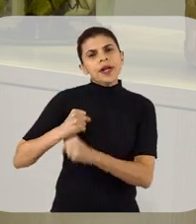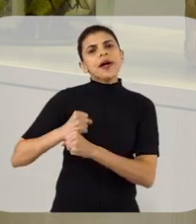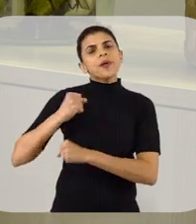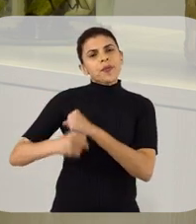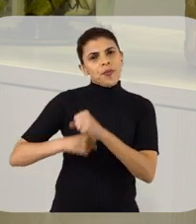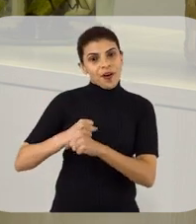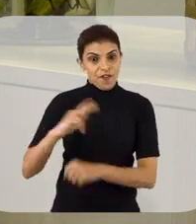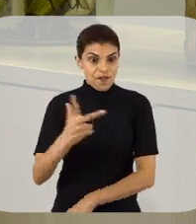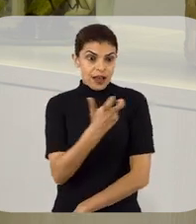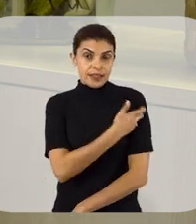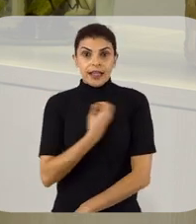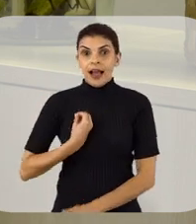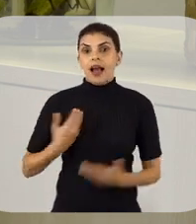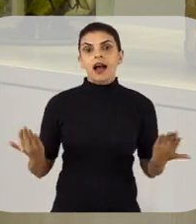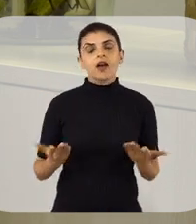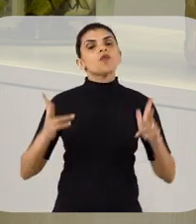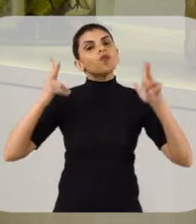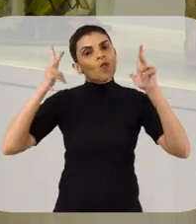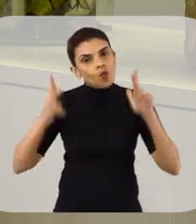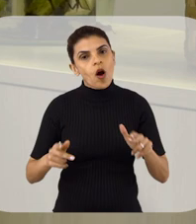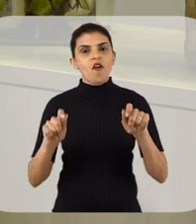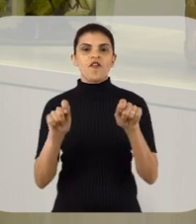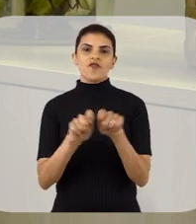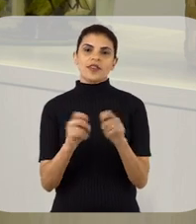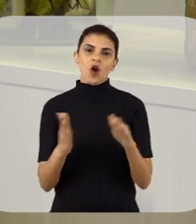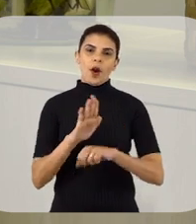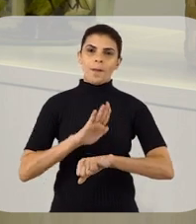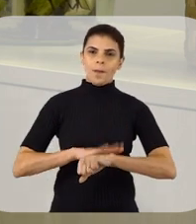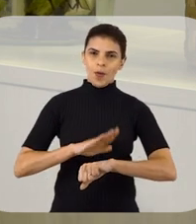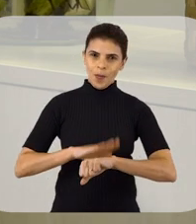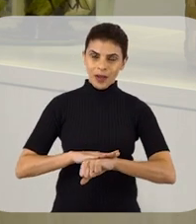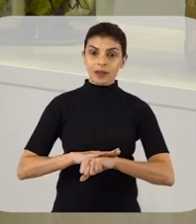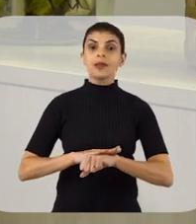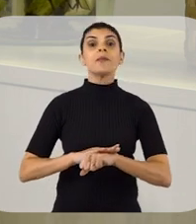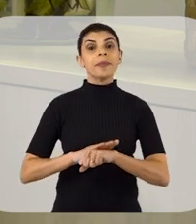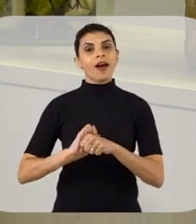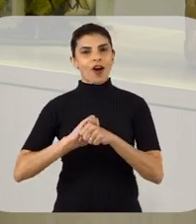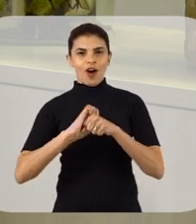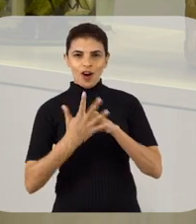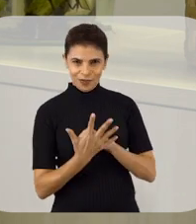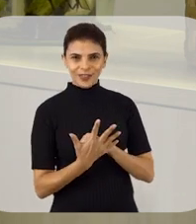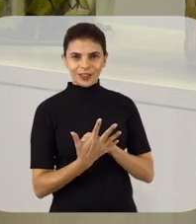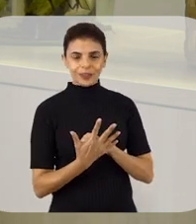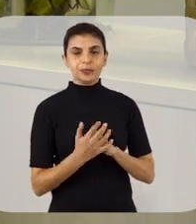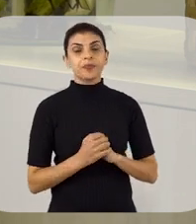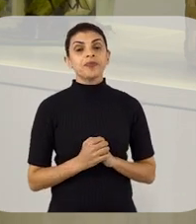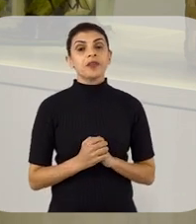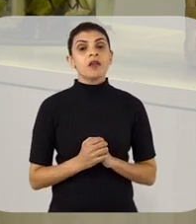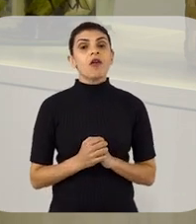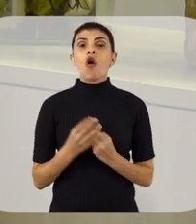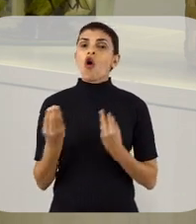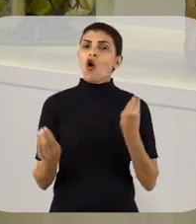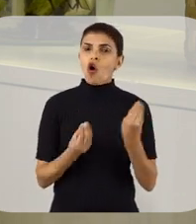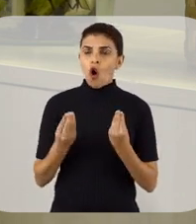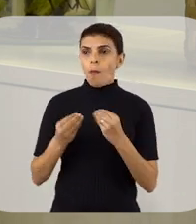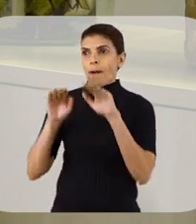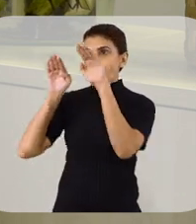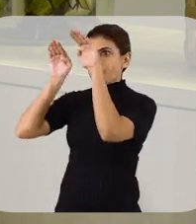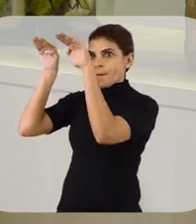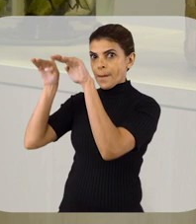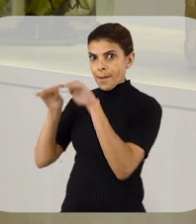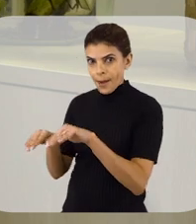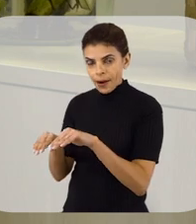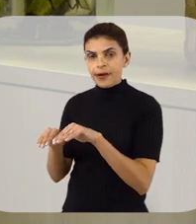ano com uma vacina atualizada. É exatamente o que a gente está fazendo nesse momento, só que para a Covid. As condições de armazenamento da